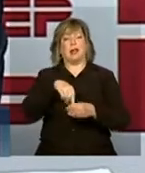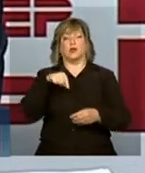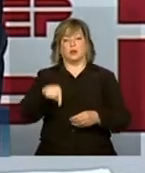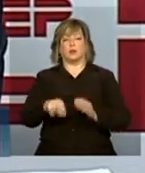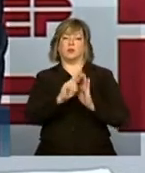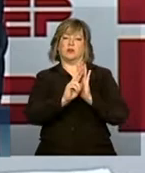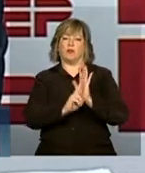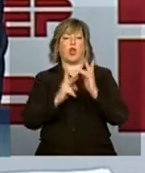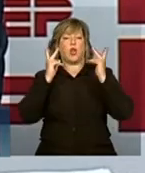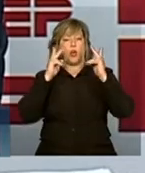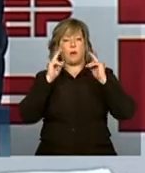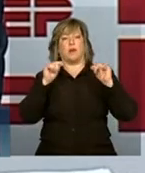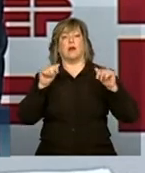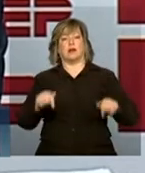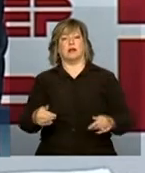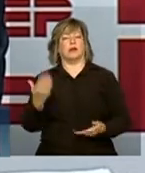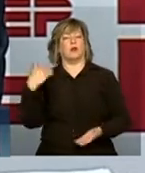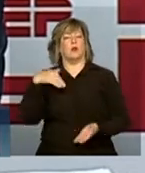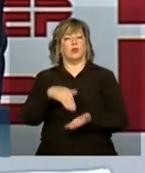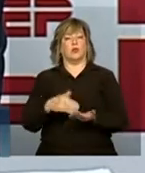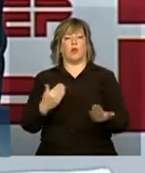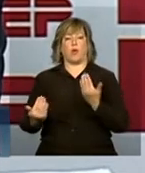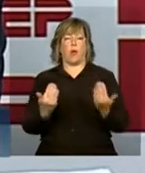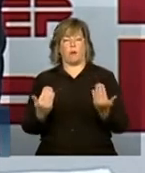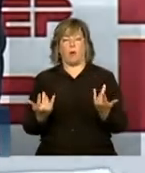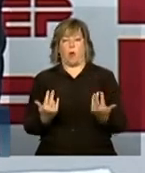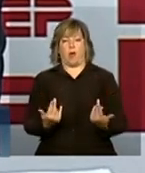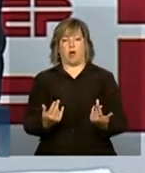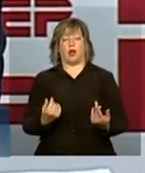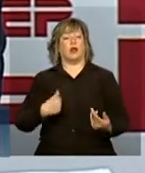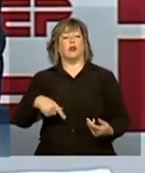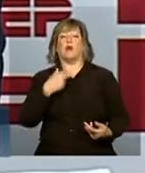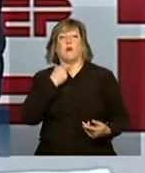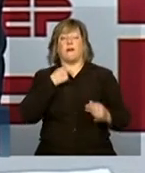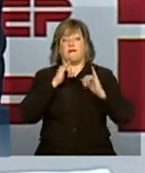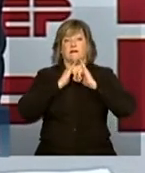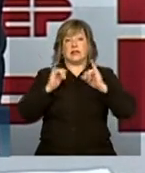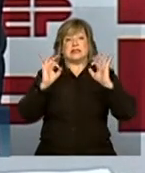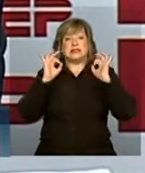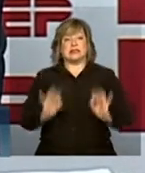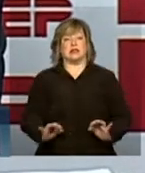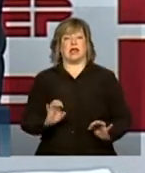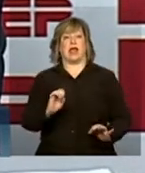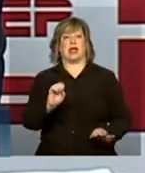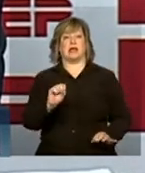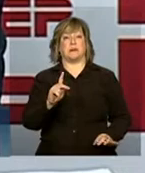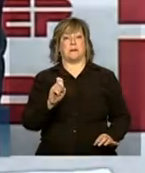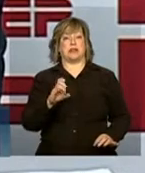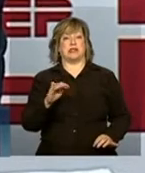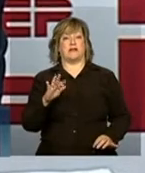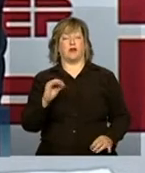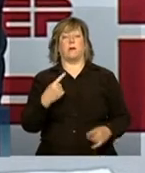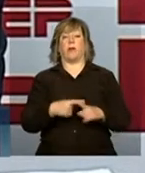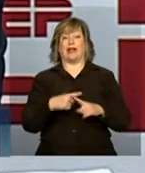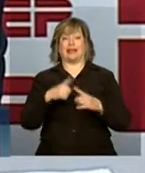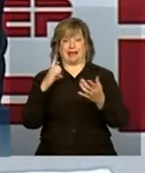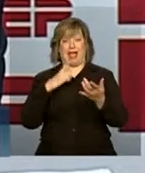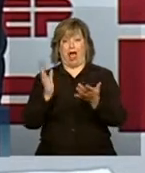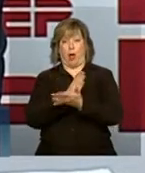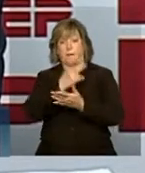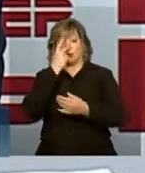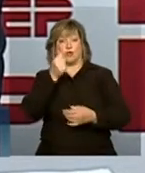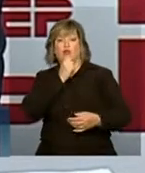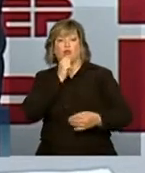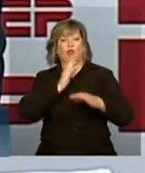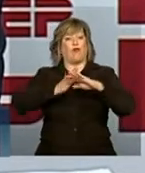padrão desses últimos, porque nós não podemos dar ainda o dado específico, porque, por exemplo, tem gente que não fez hoje, esse é